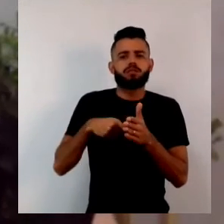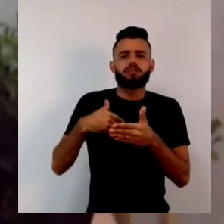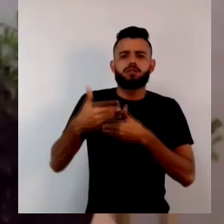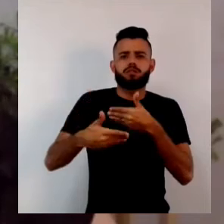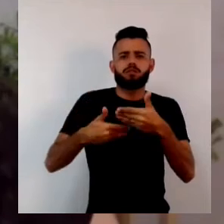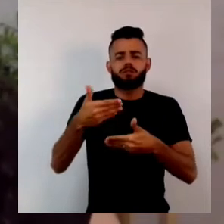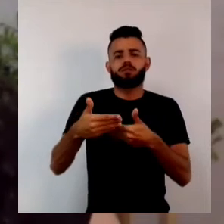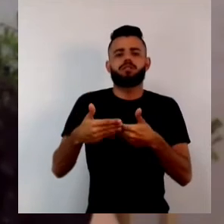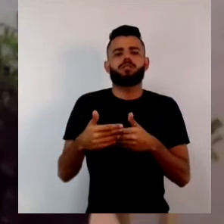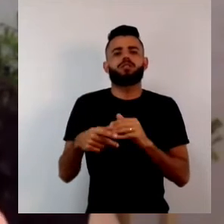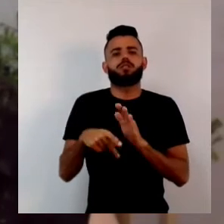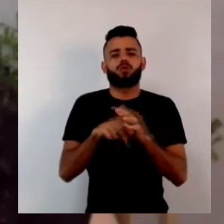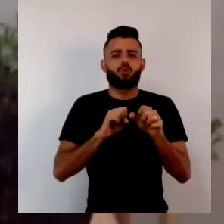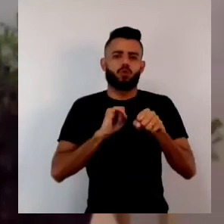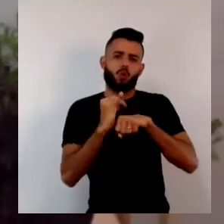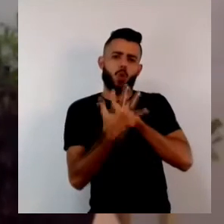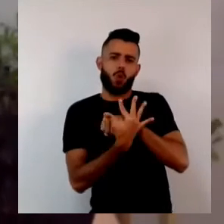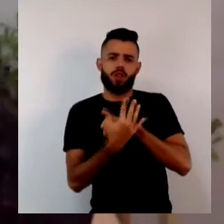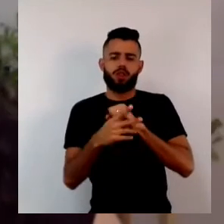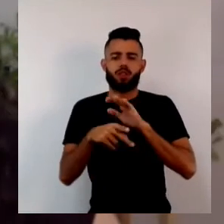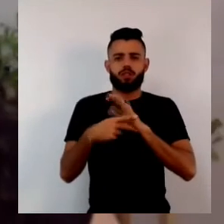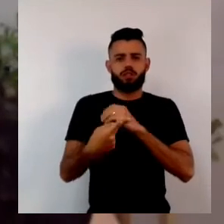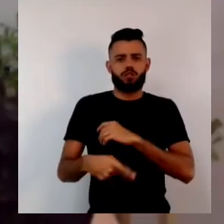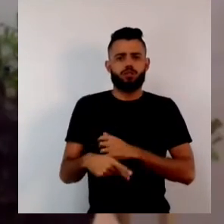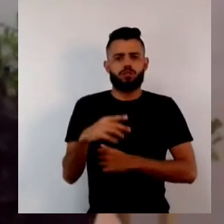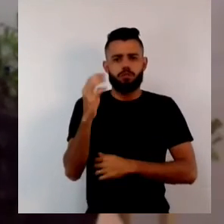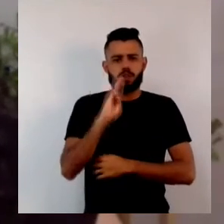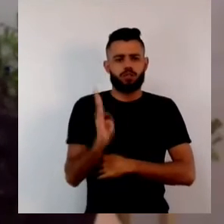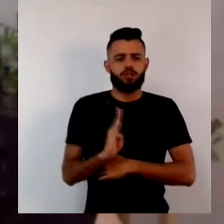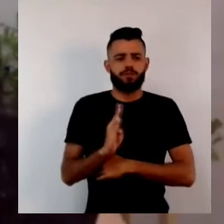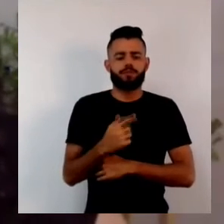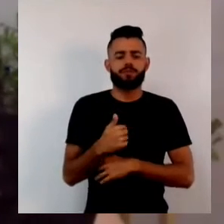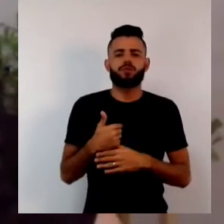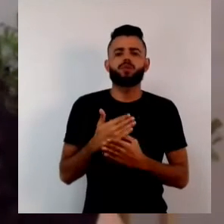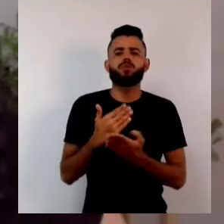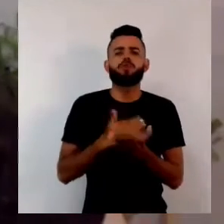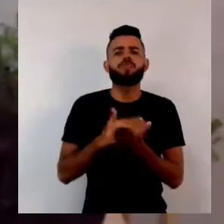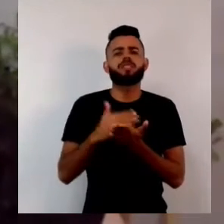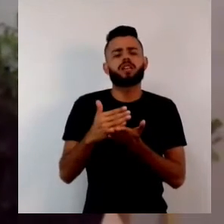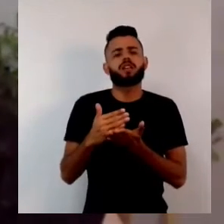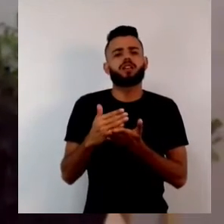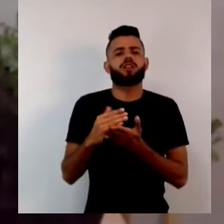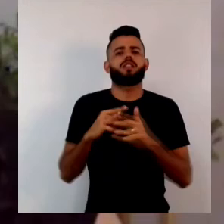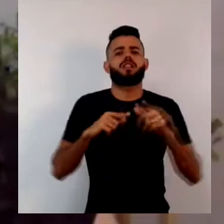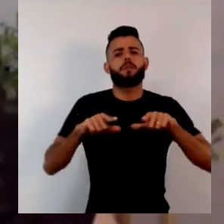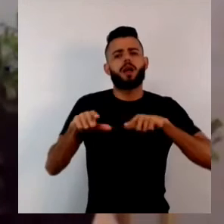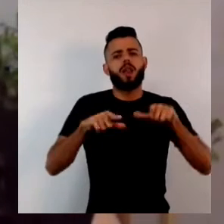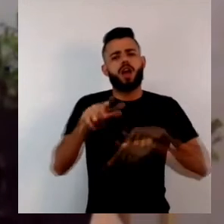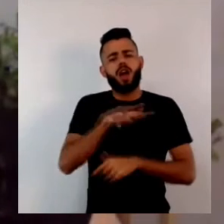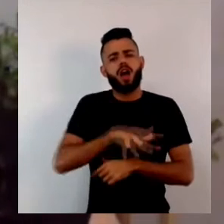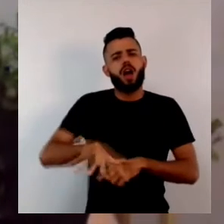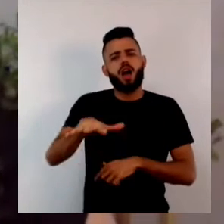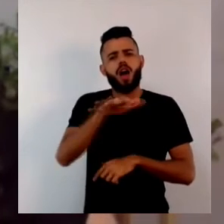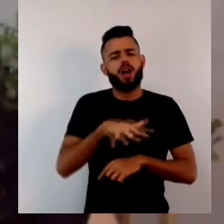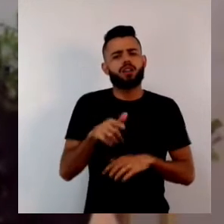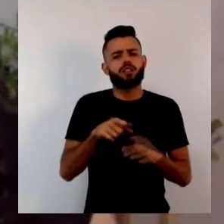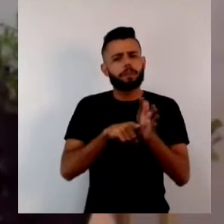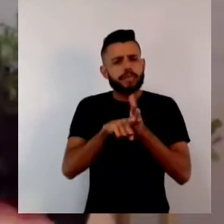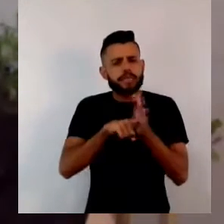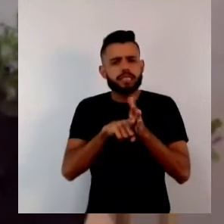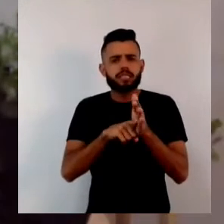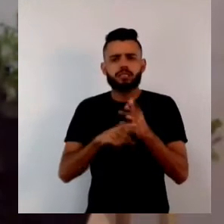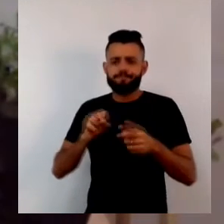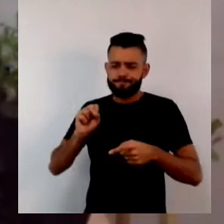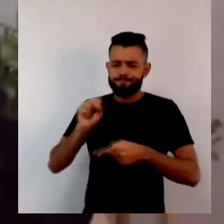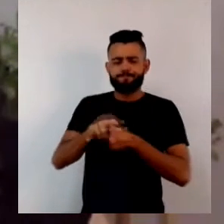aqui no Brasil. Então, eu, quando comecei a área da pesquisa, quando eu entrei realmente para fazer iniciação científica